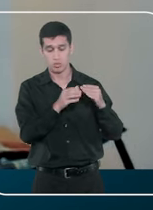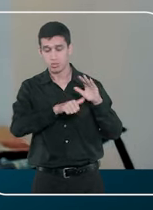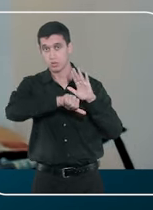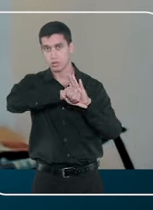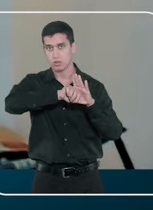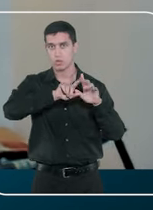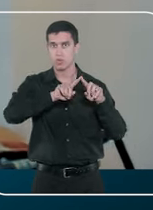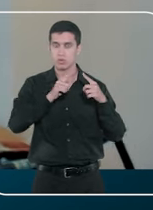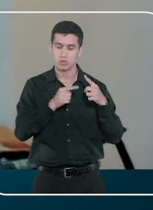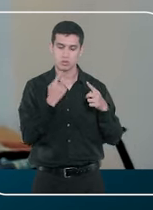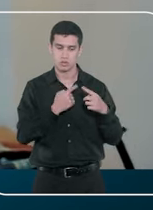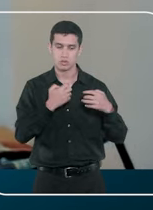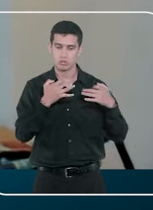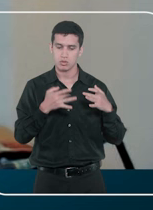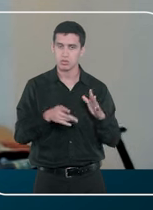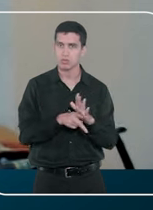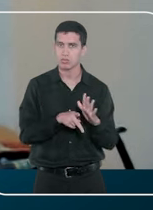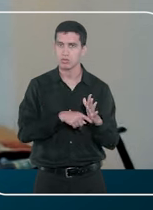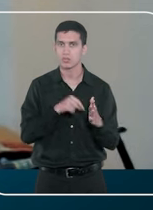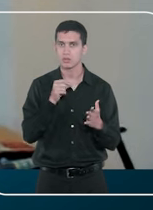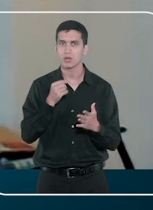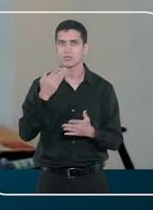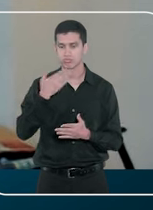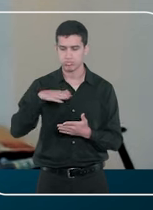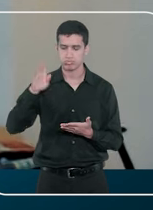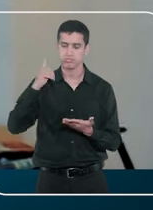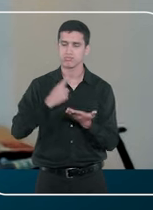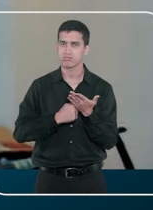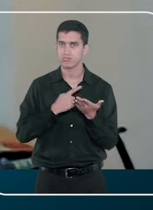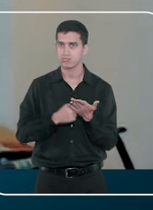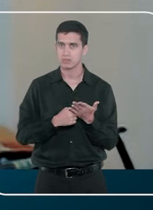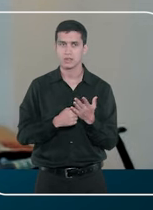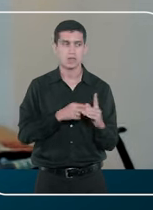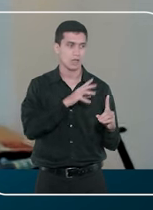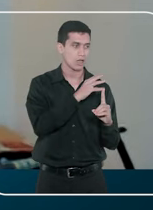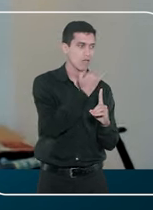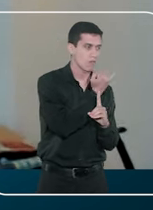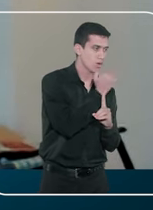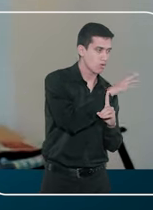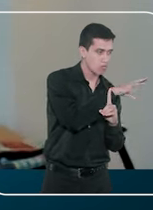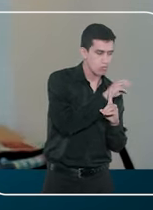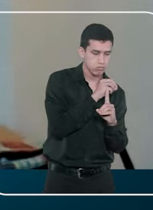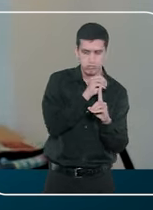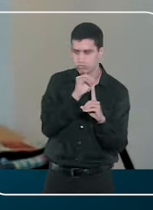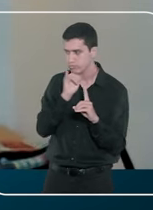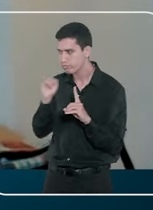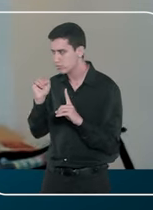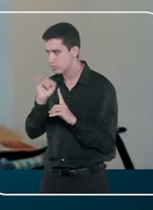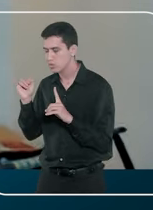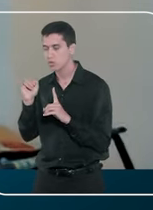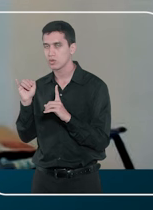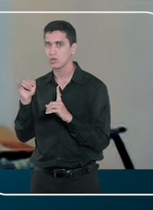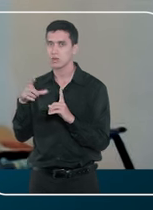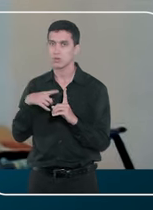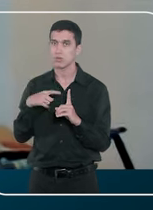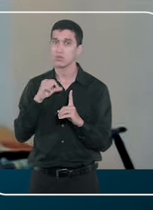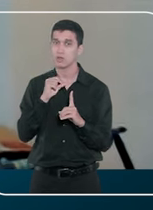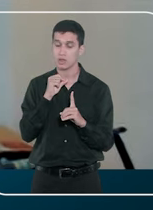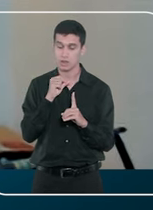Quando nós falamos do acordo de leniência, nós estamos falando da possibilidade de um acordo com a